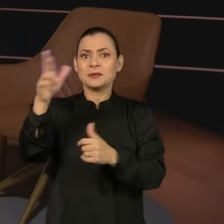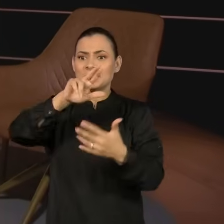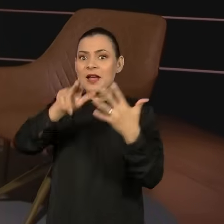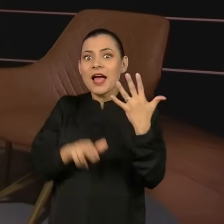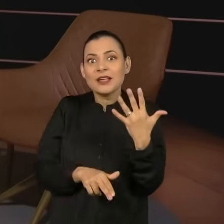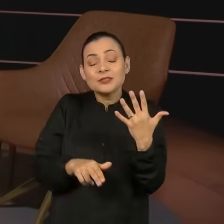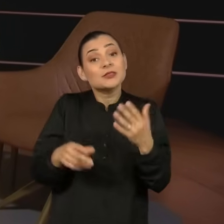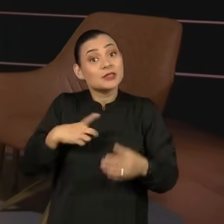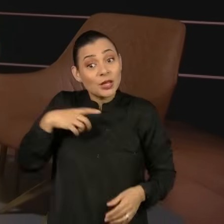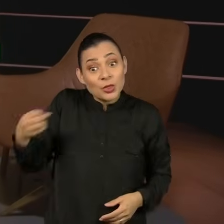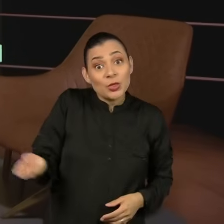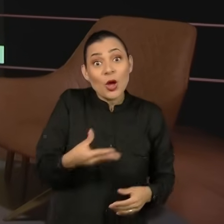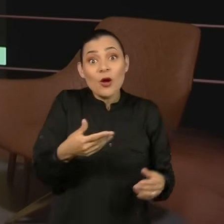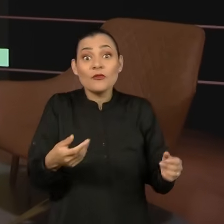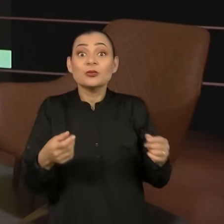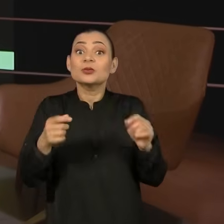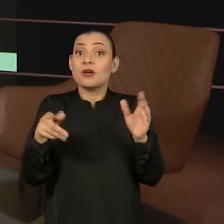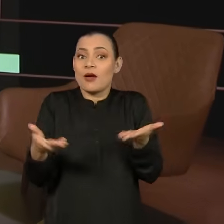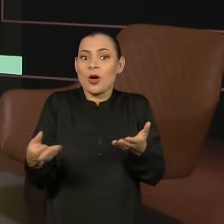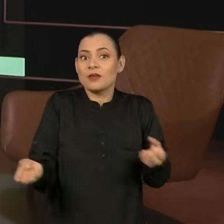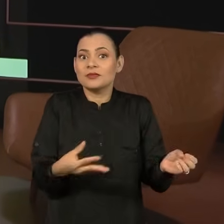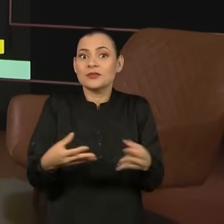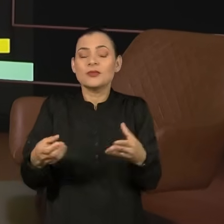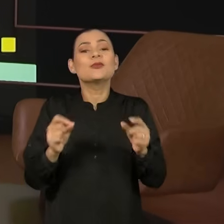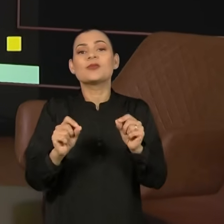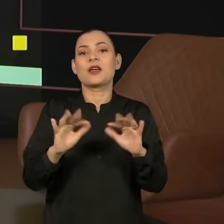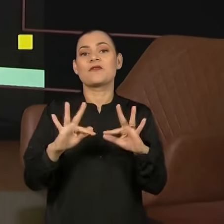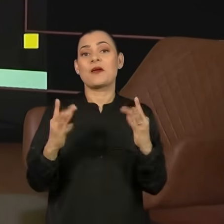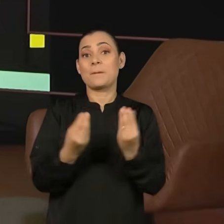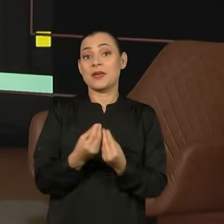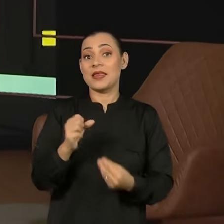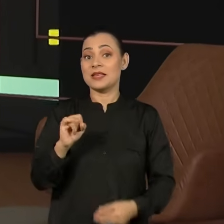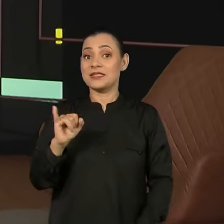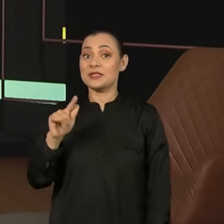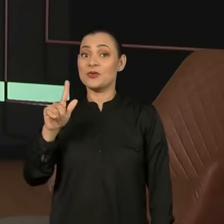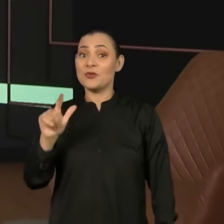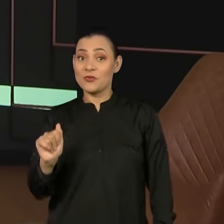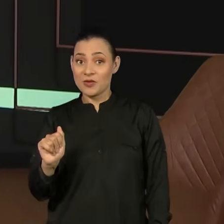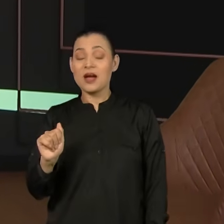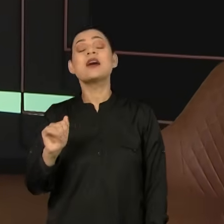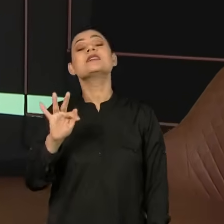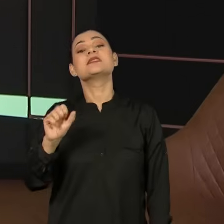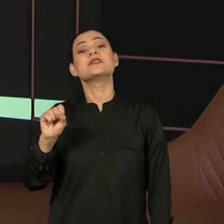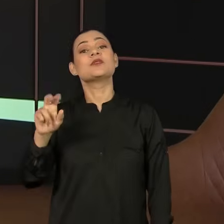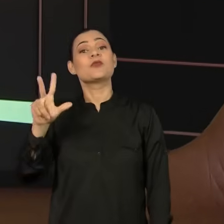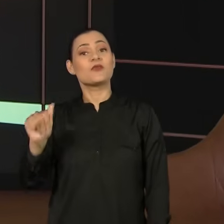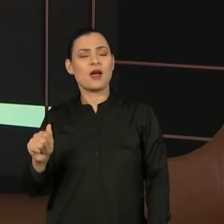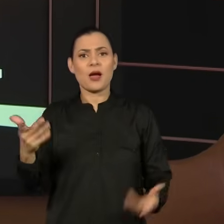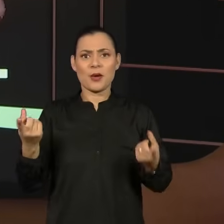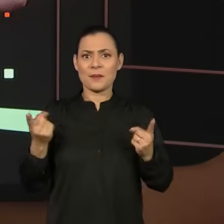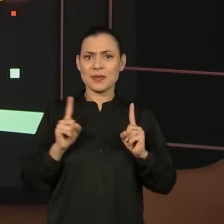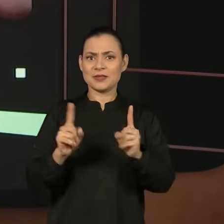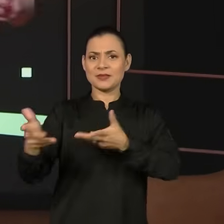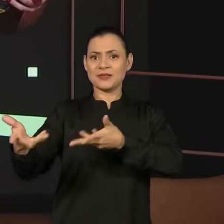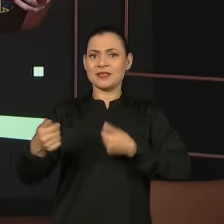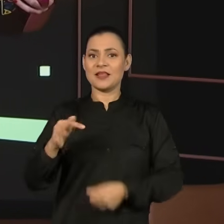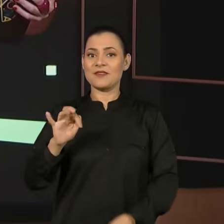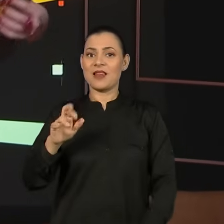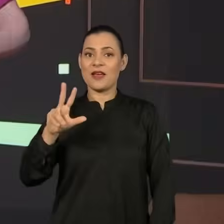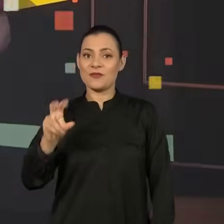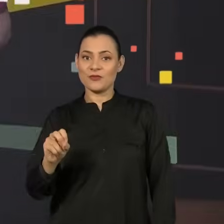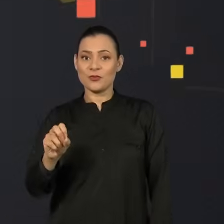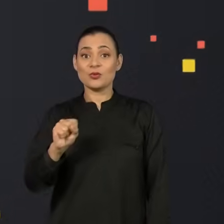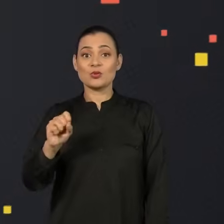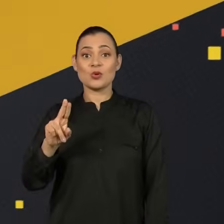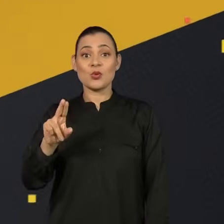aí, novos episódios com a família Silva e Silva. Alô, alô, Persona chamando. Flávio de Souza, seja